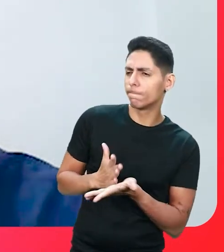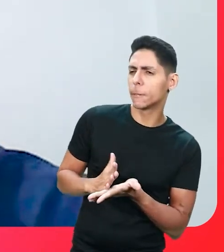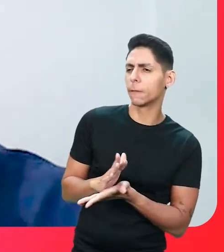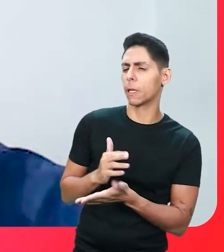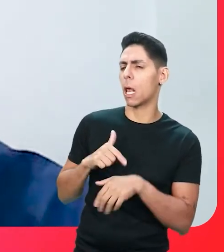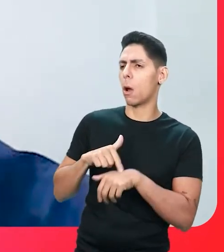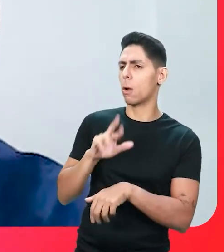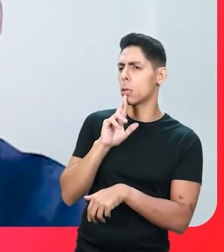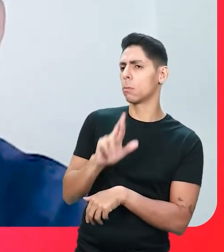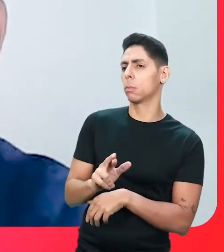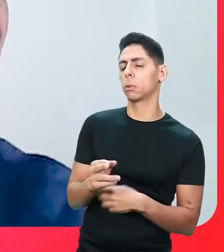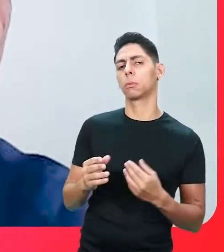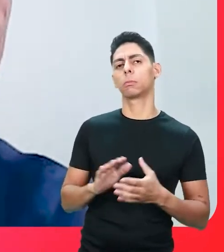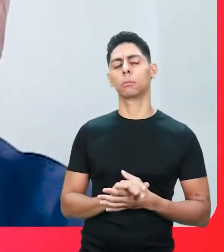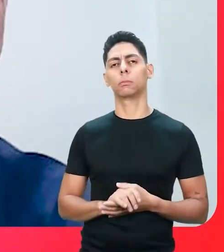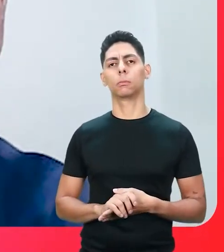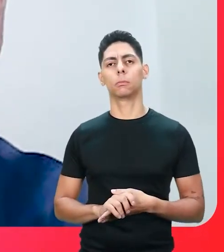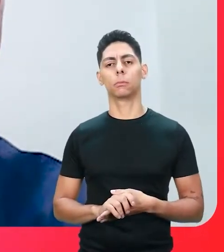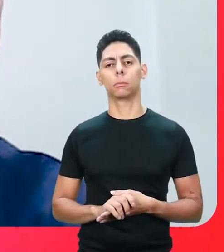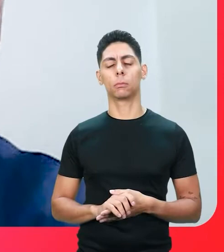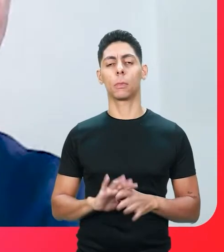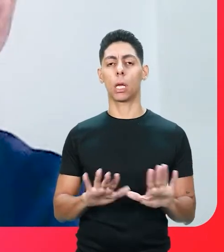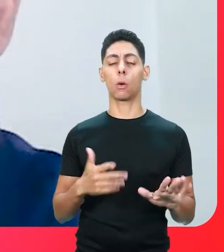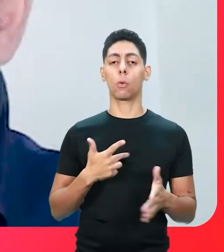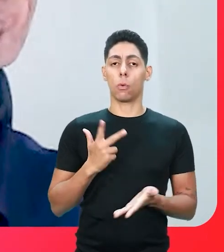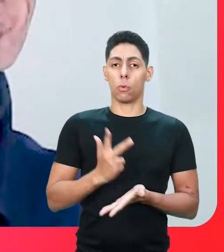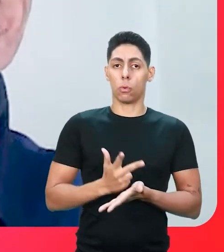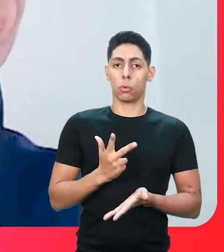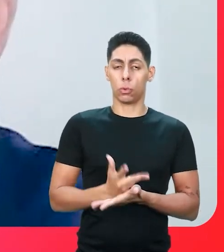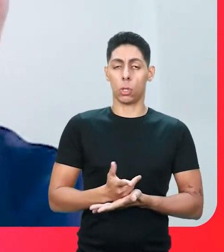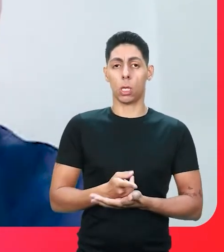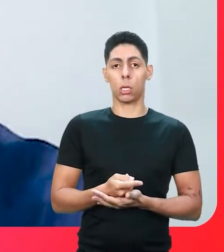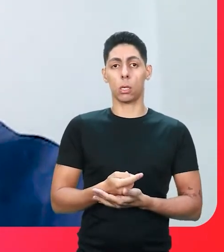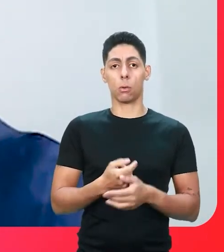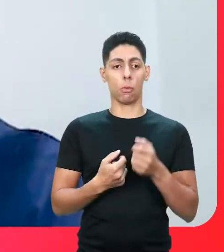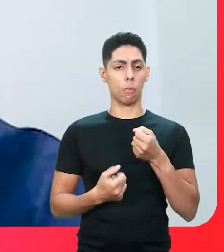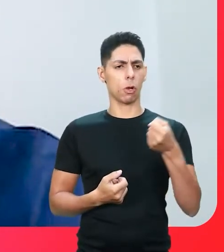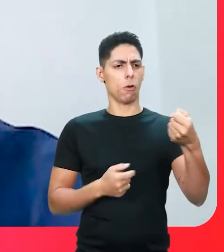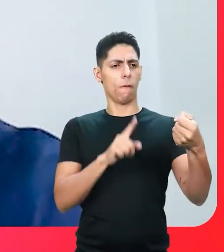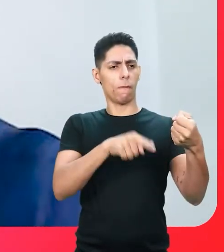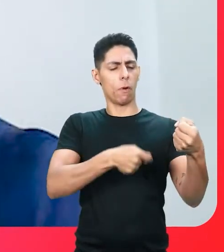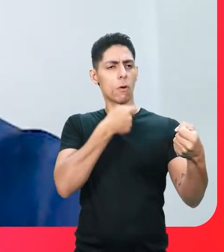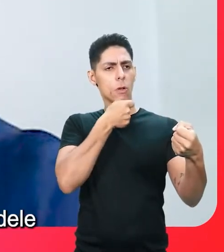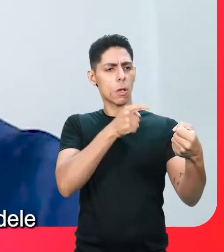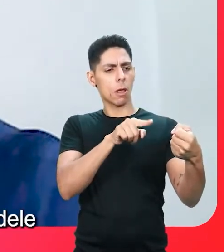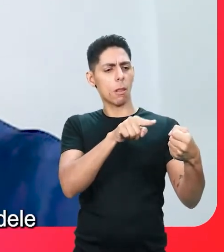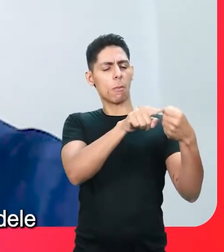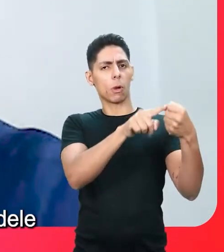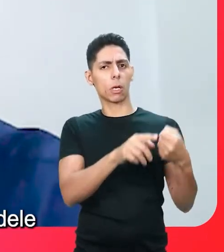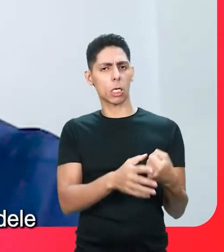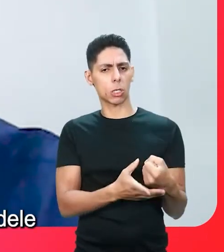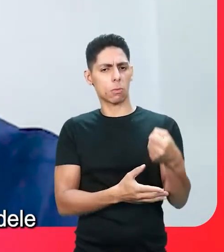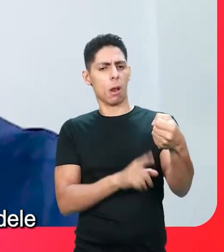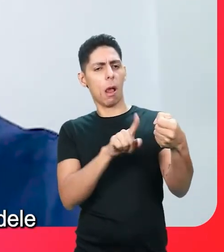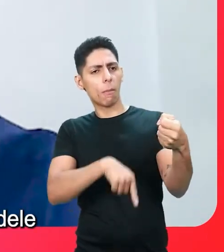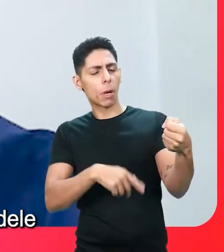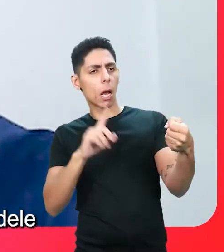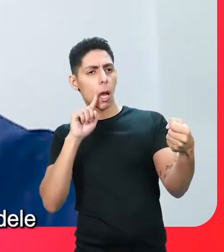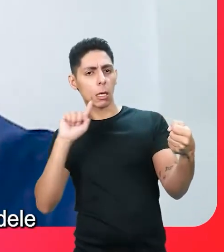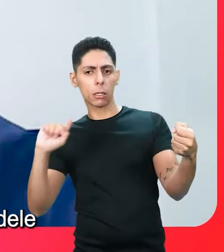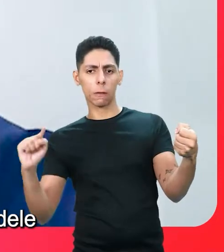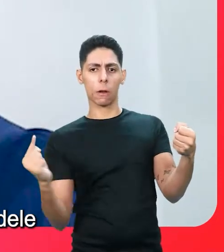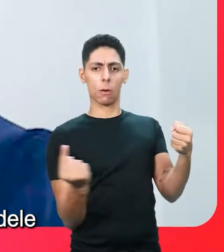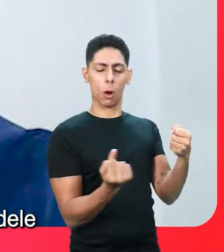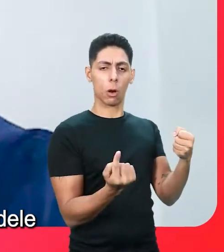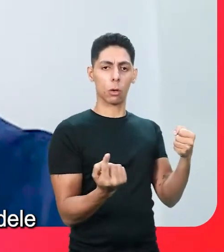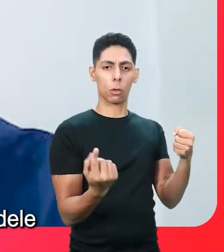responder. Aí o que eu fiz? Eu mantive o microfone na boca dele, estiquei o braço e dei a volta com o meu